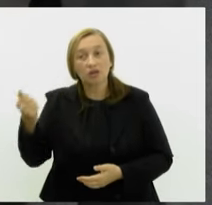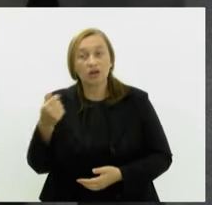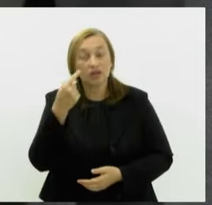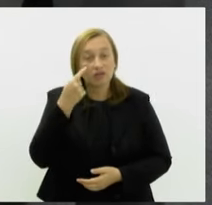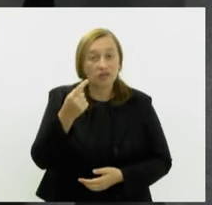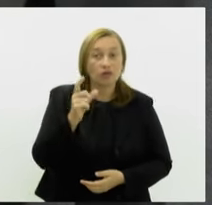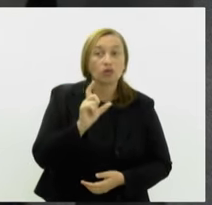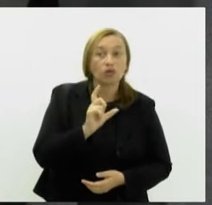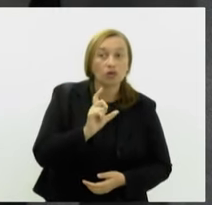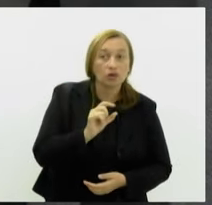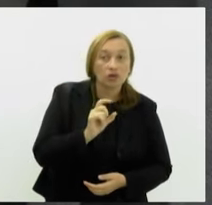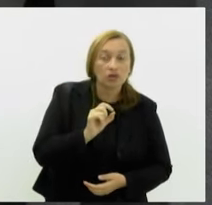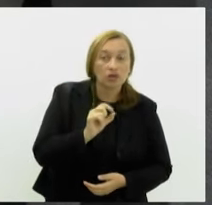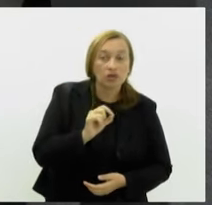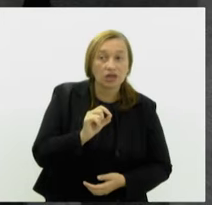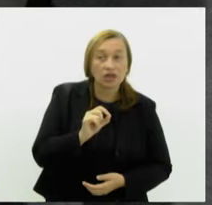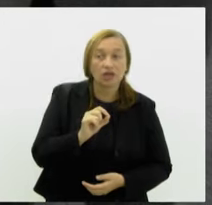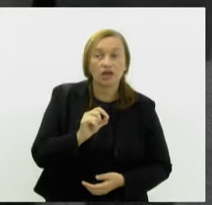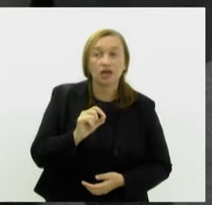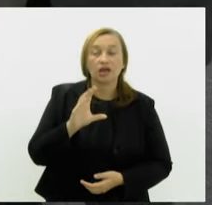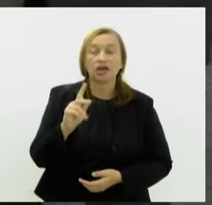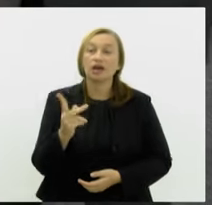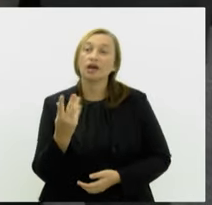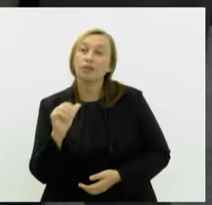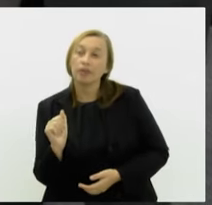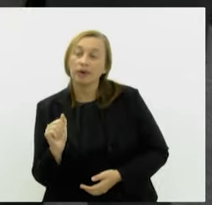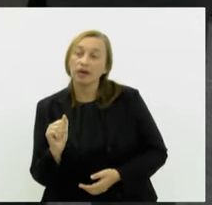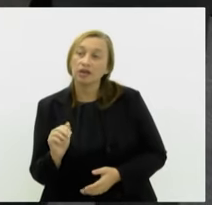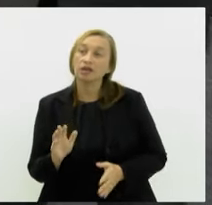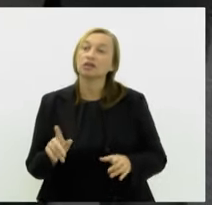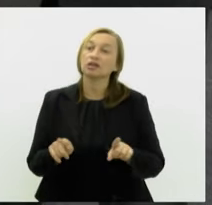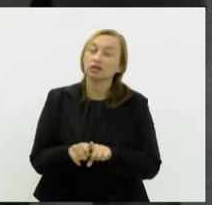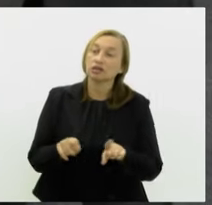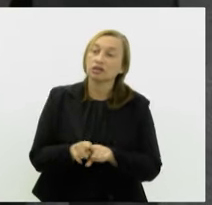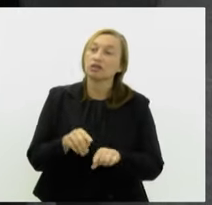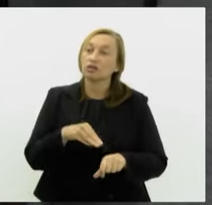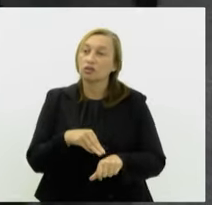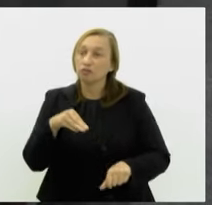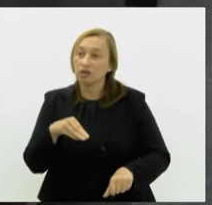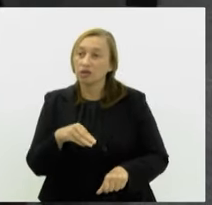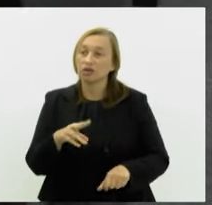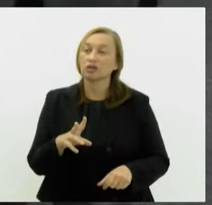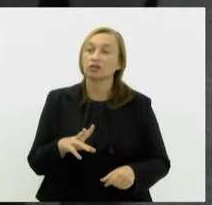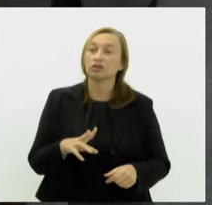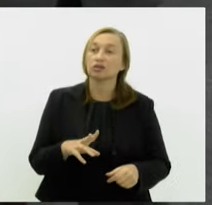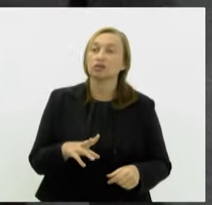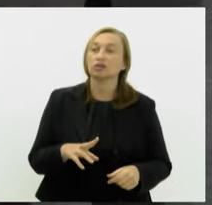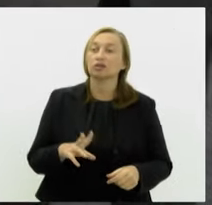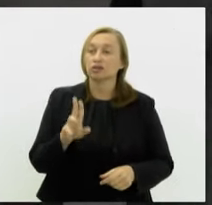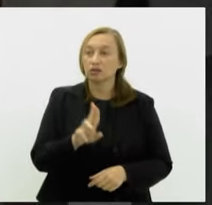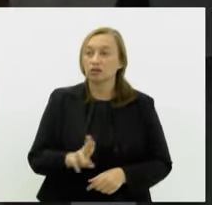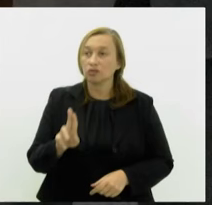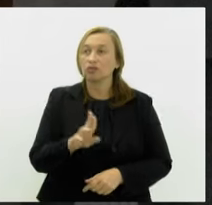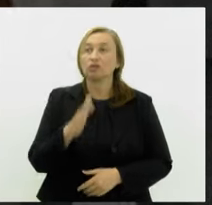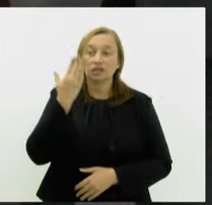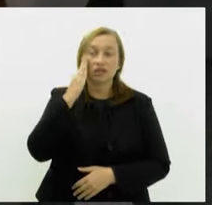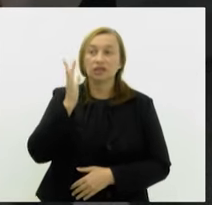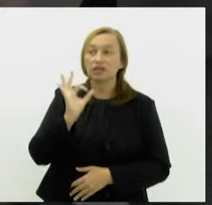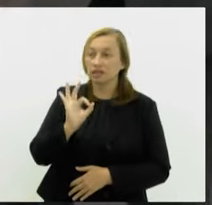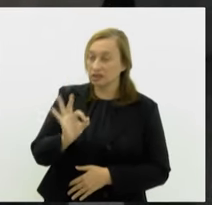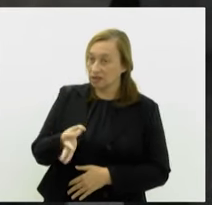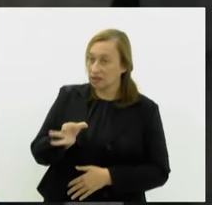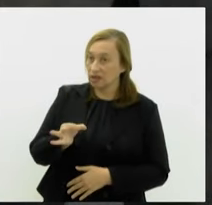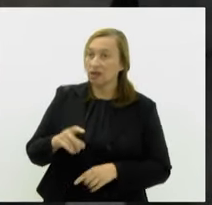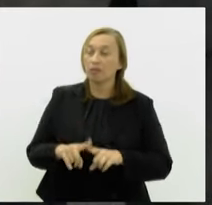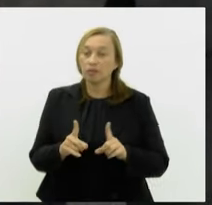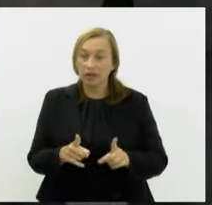é a campanha e o que são os instrumentos e os métodos de contracepção. Eu entendi perfeitamente isso,